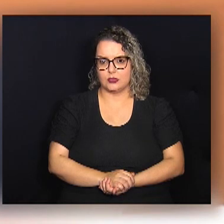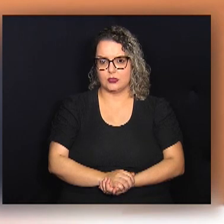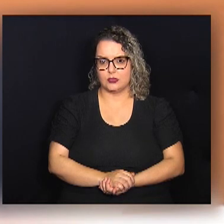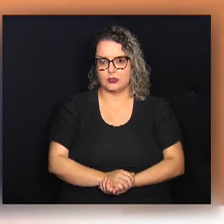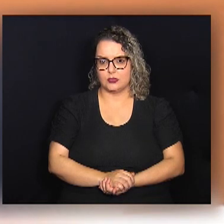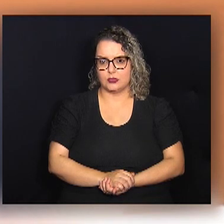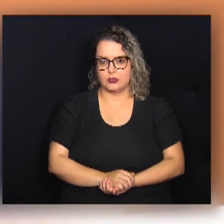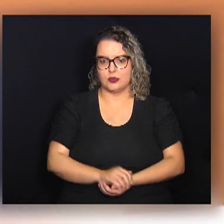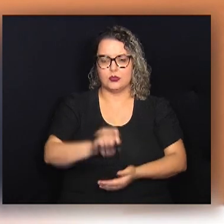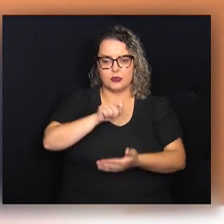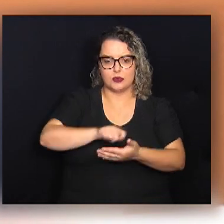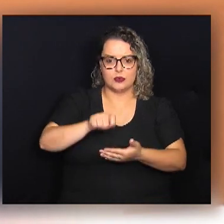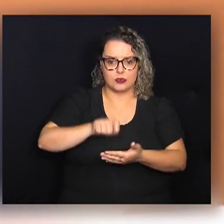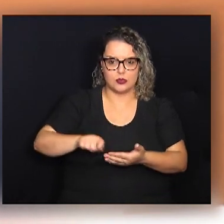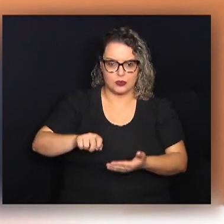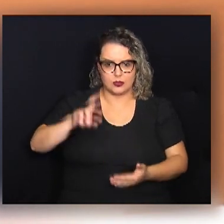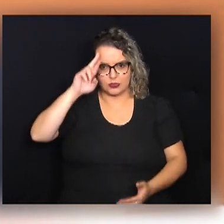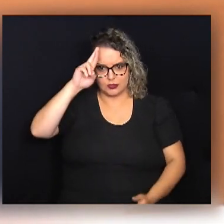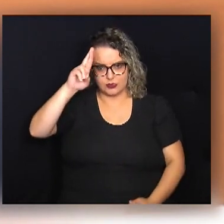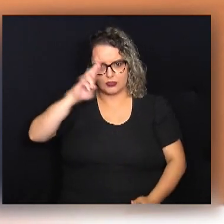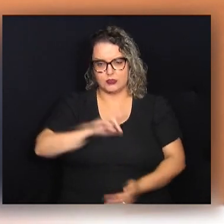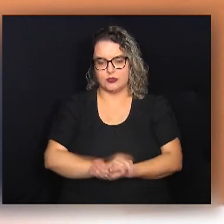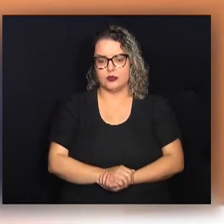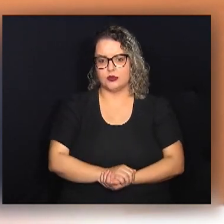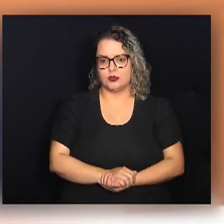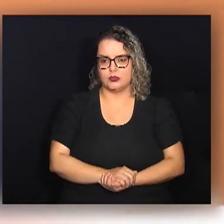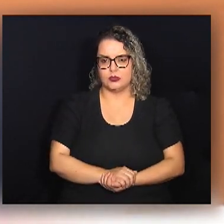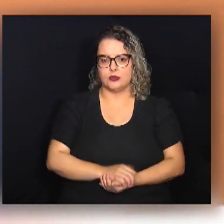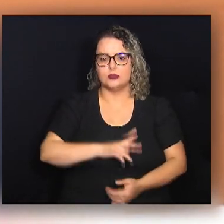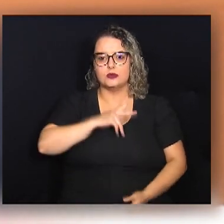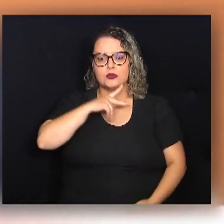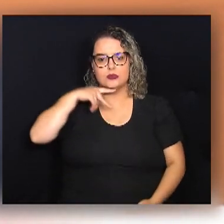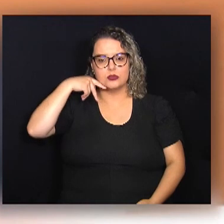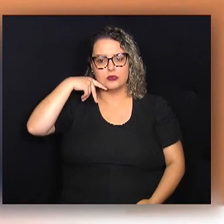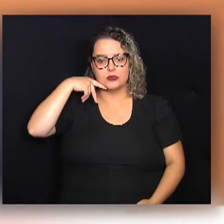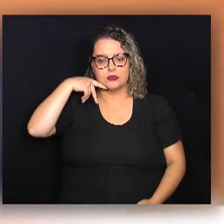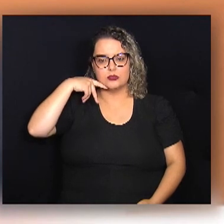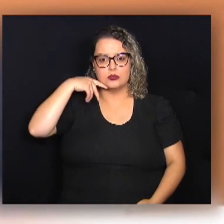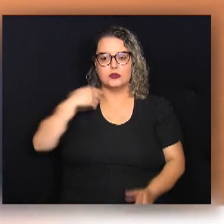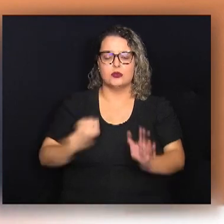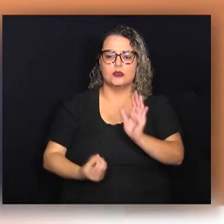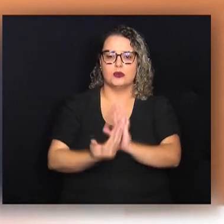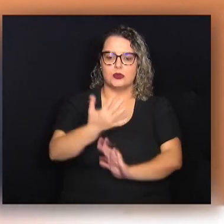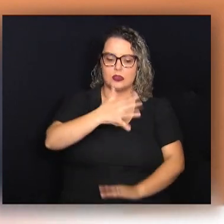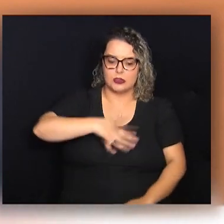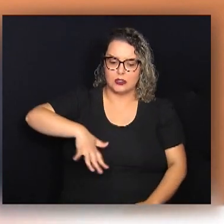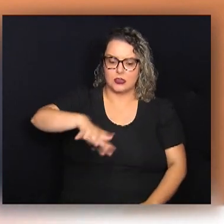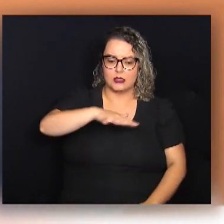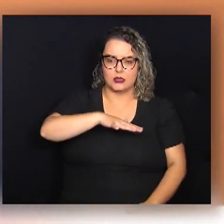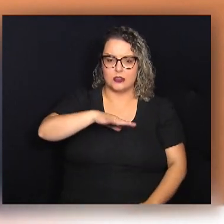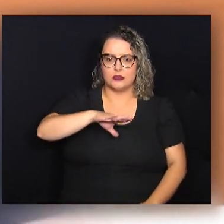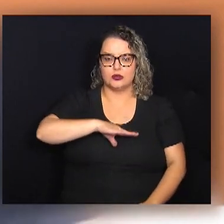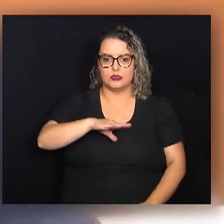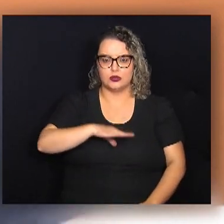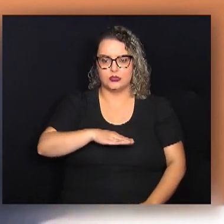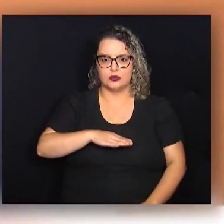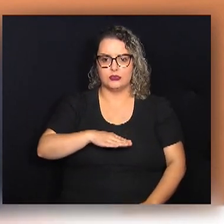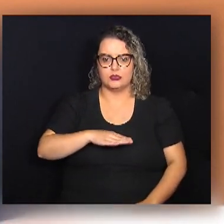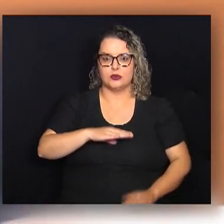236.362, da autoria do senhor Permínio Monteiro, que institui no âmbito do município de Campinas o